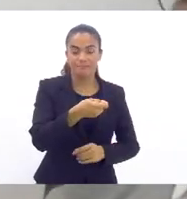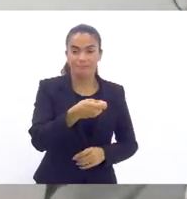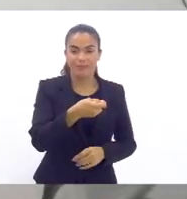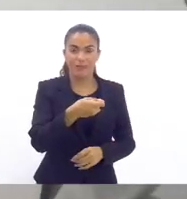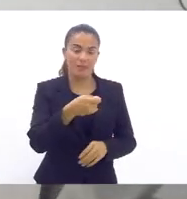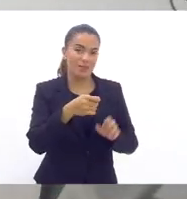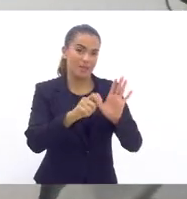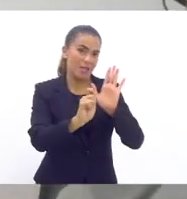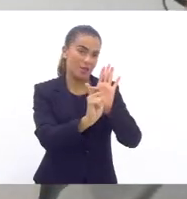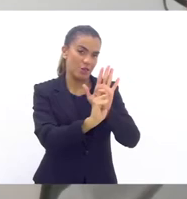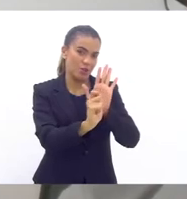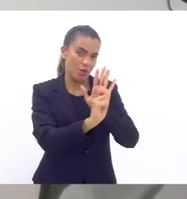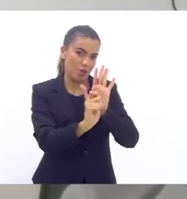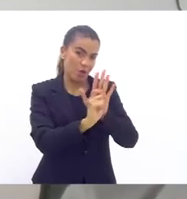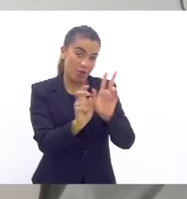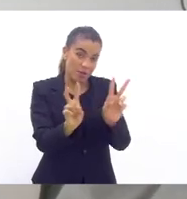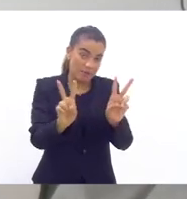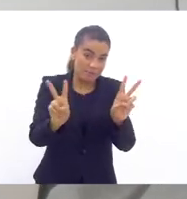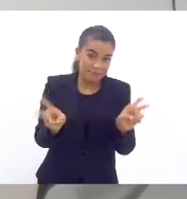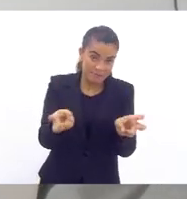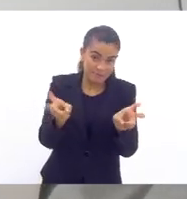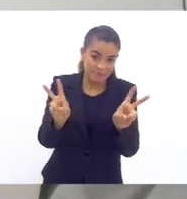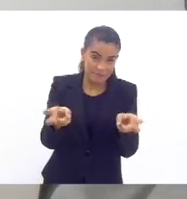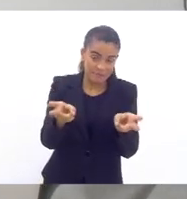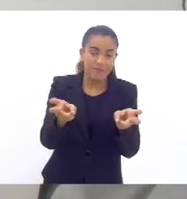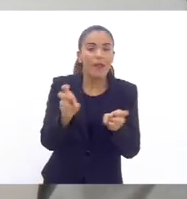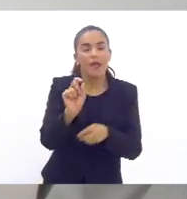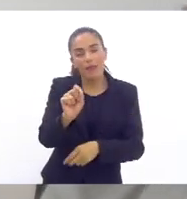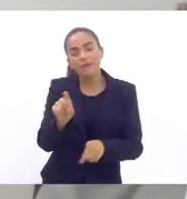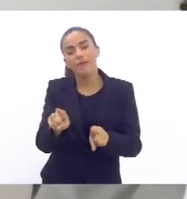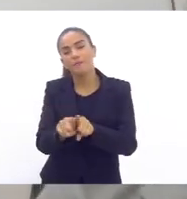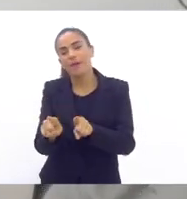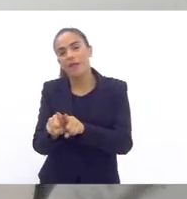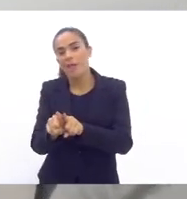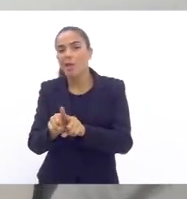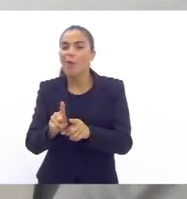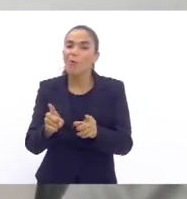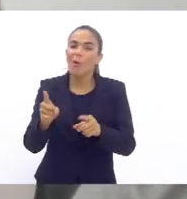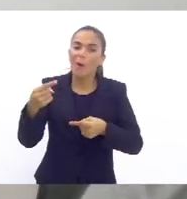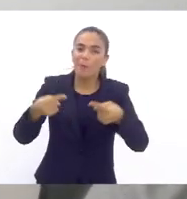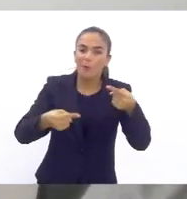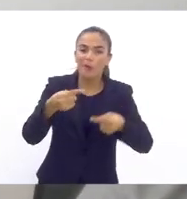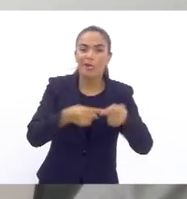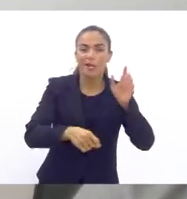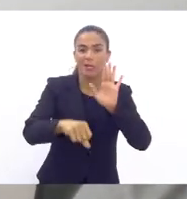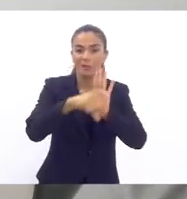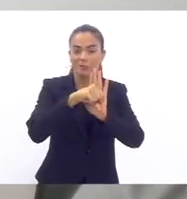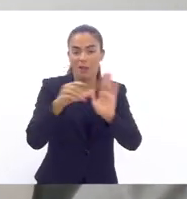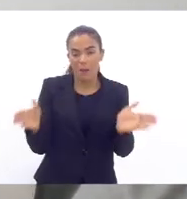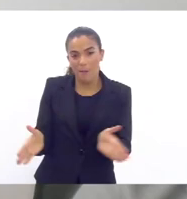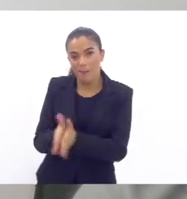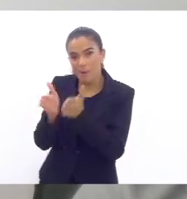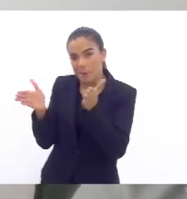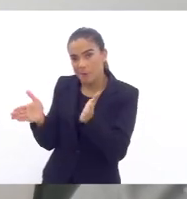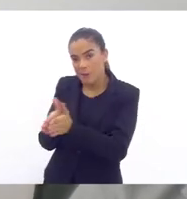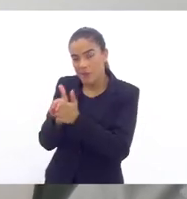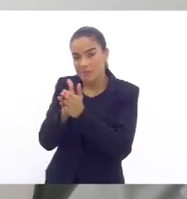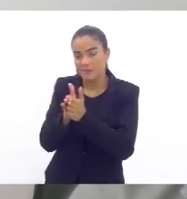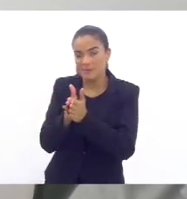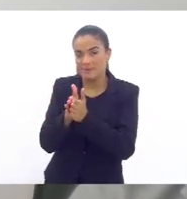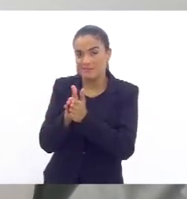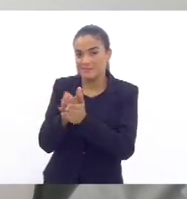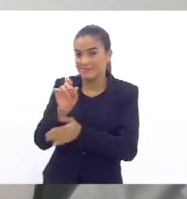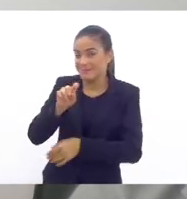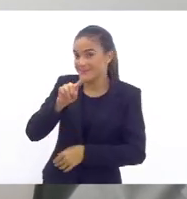da droga entre aspas é também uma política de criminalização da pobreza com uma exclamação